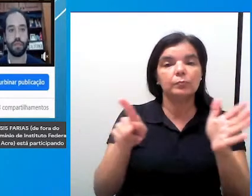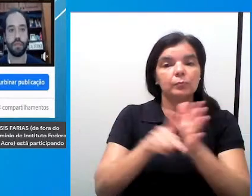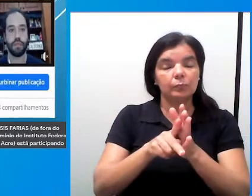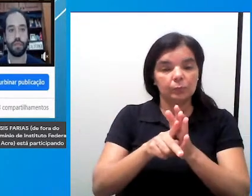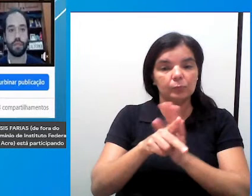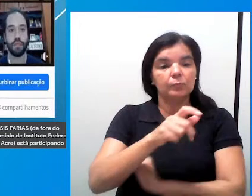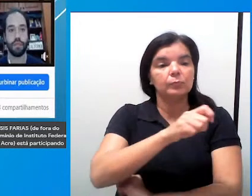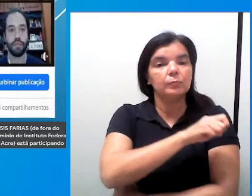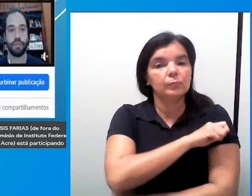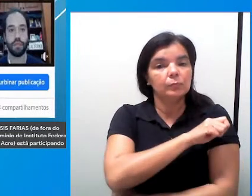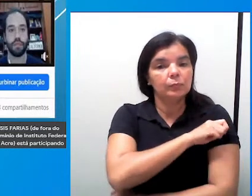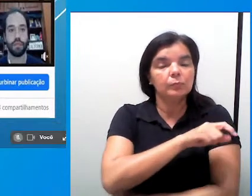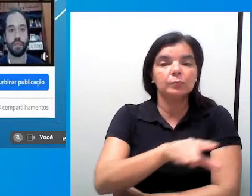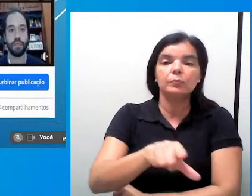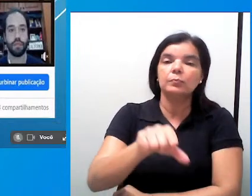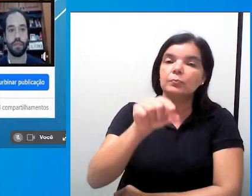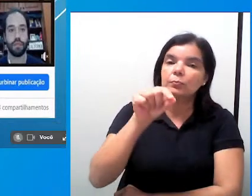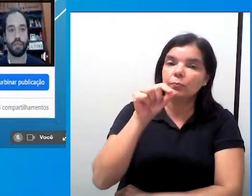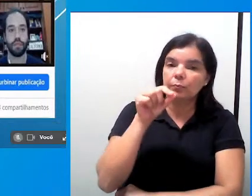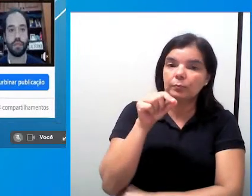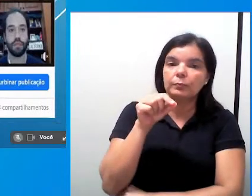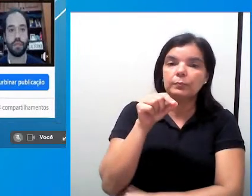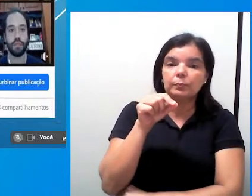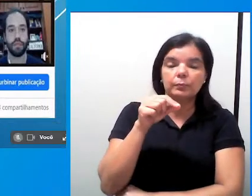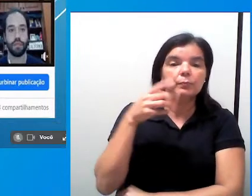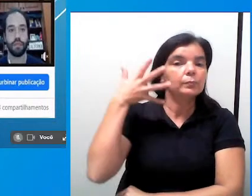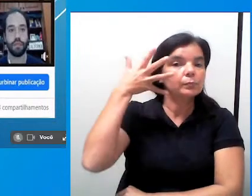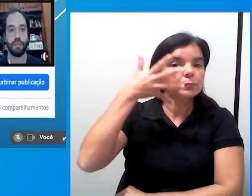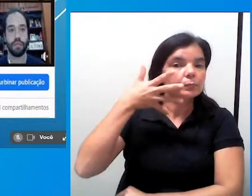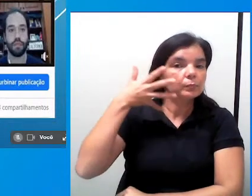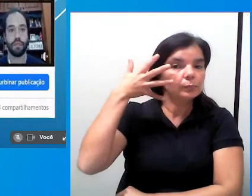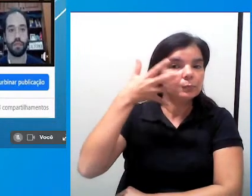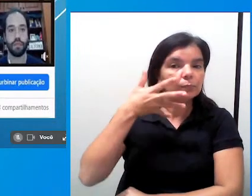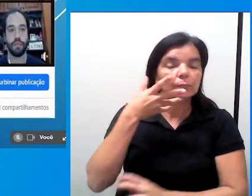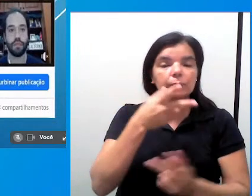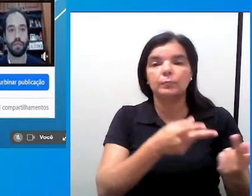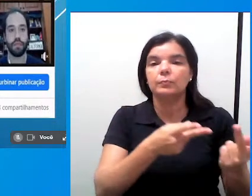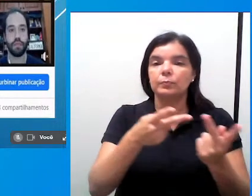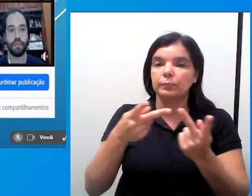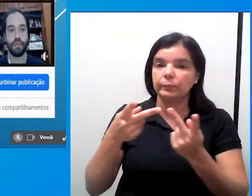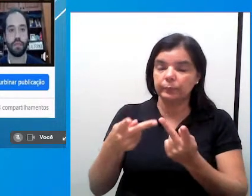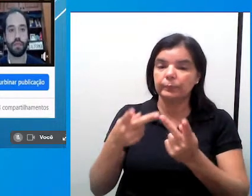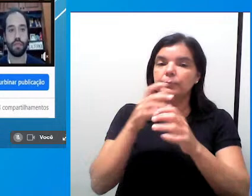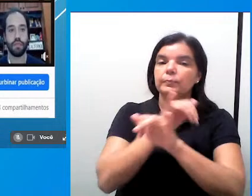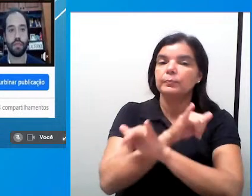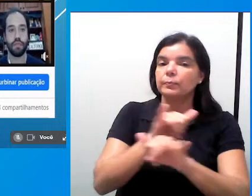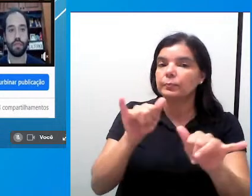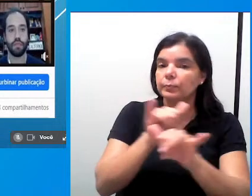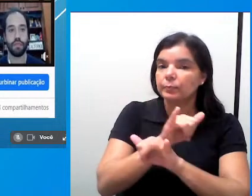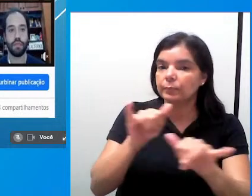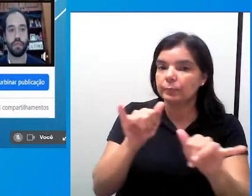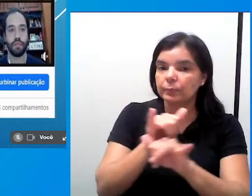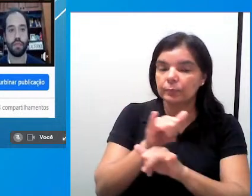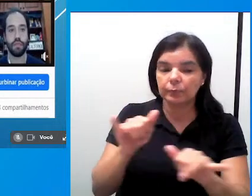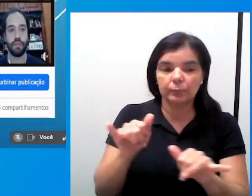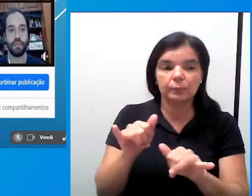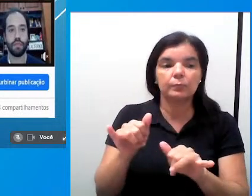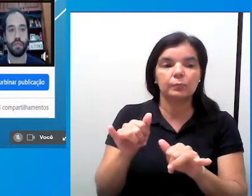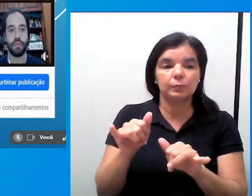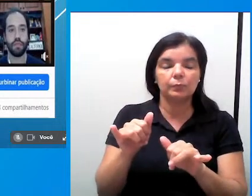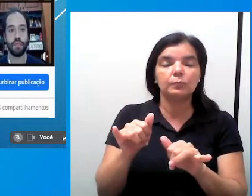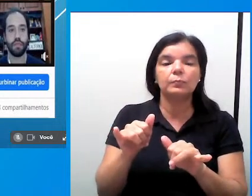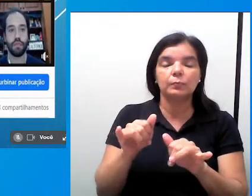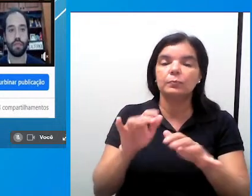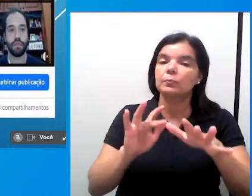alunos escolhiam. Eles escolhiam o tema, escolhiam o palestrante, convidavam, faziam o processo de divulgação nas